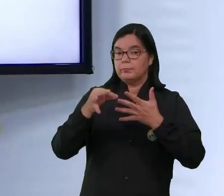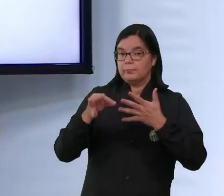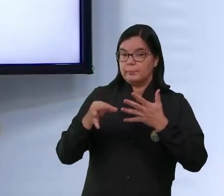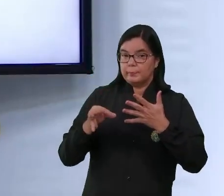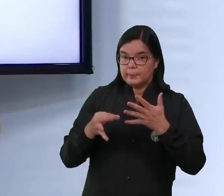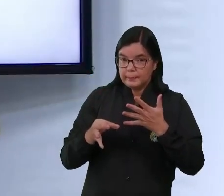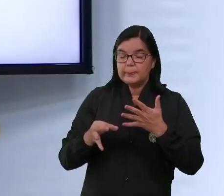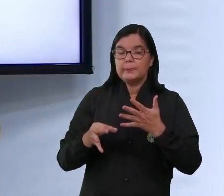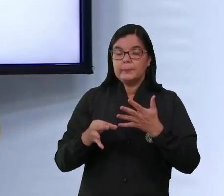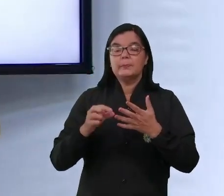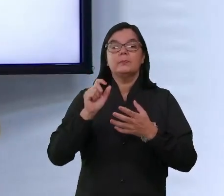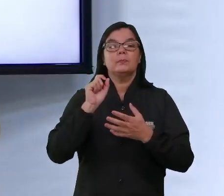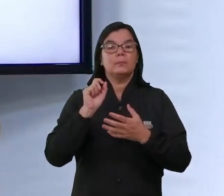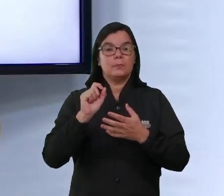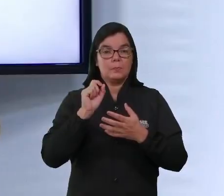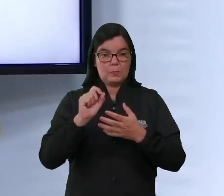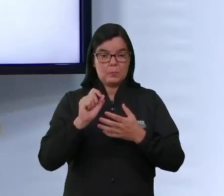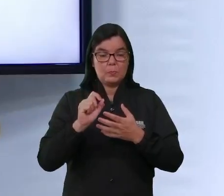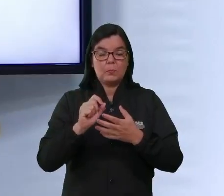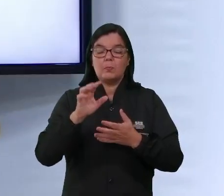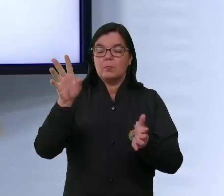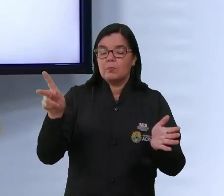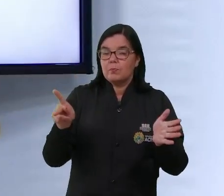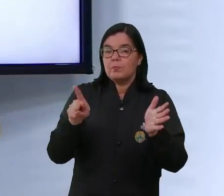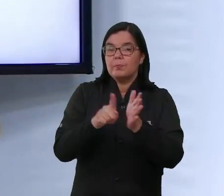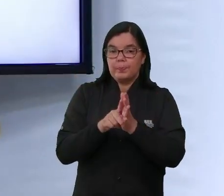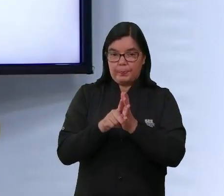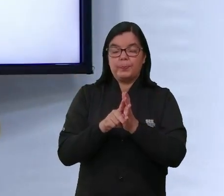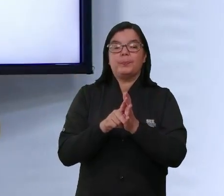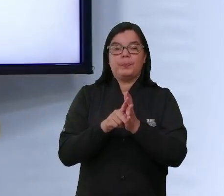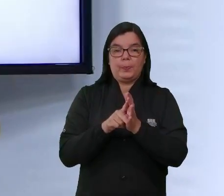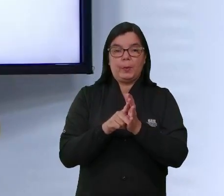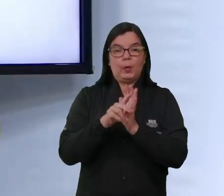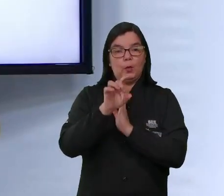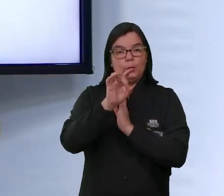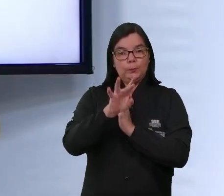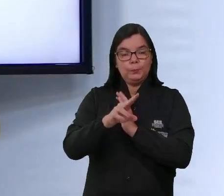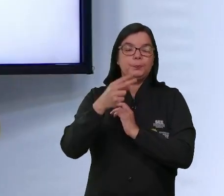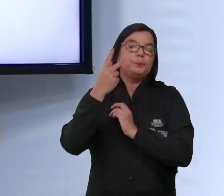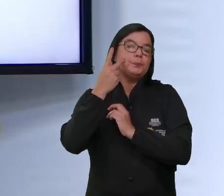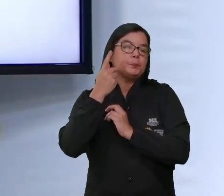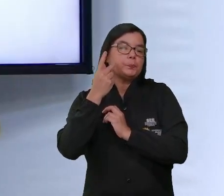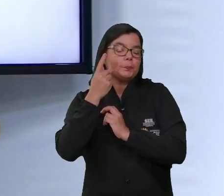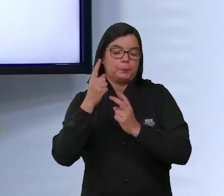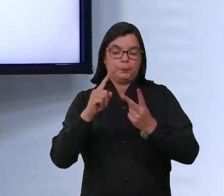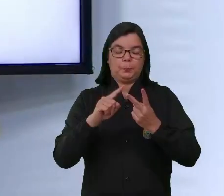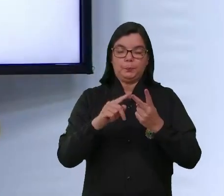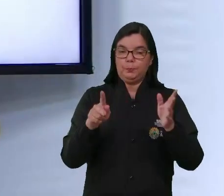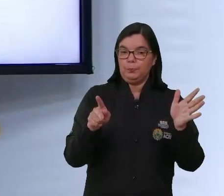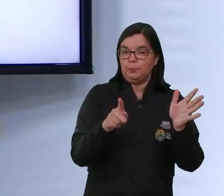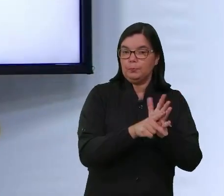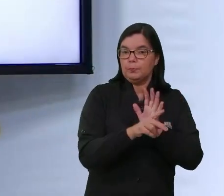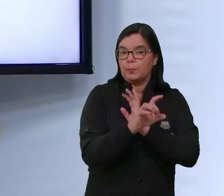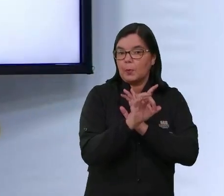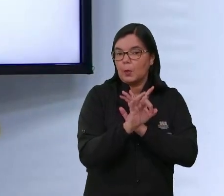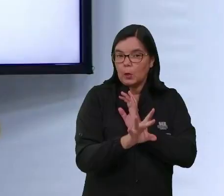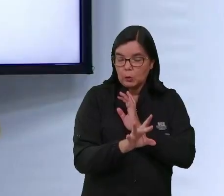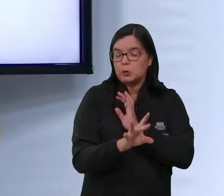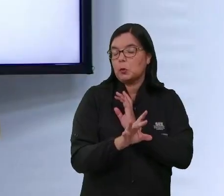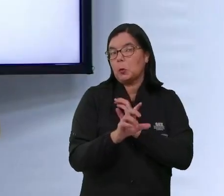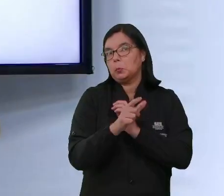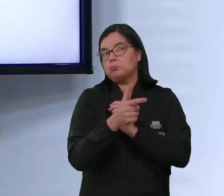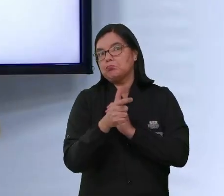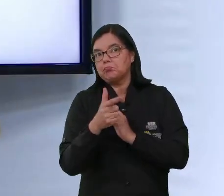digamos assim, são exclusivos, por exemplo, só do nordestino, é uma exclusividade ou